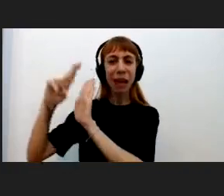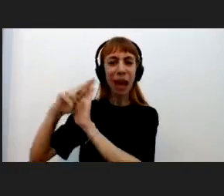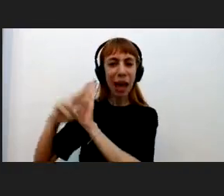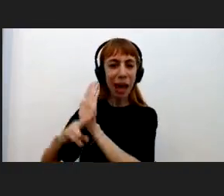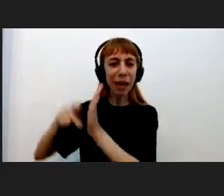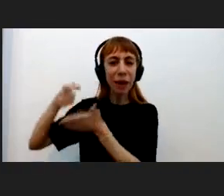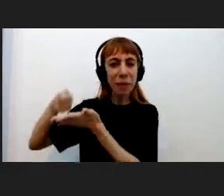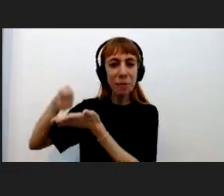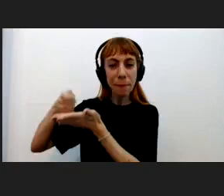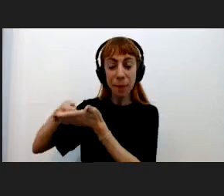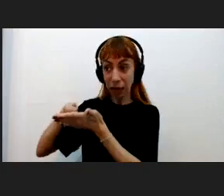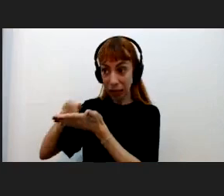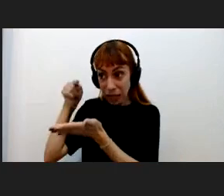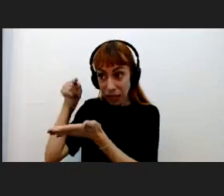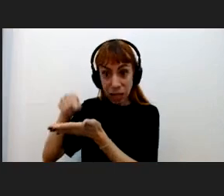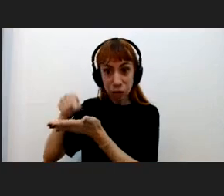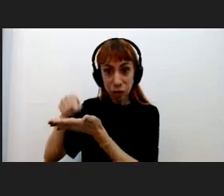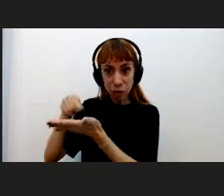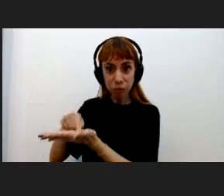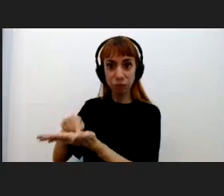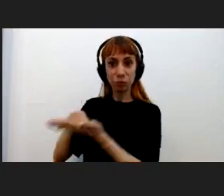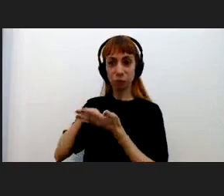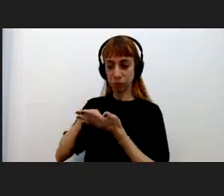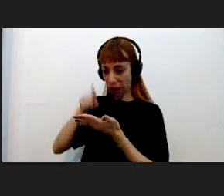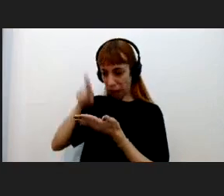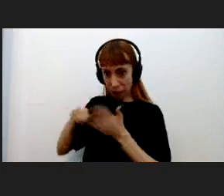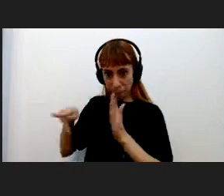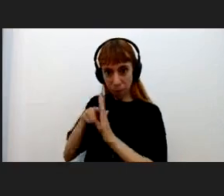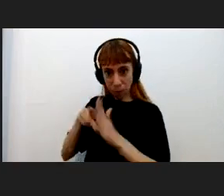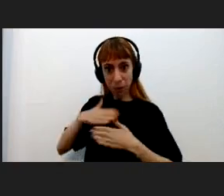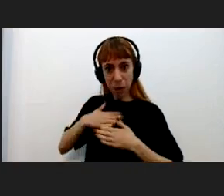né? Questões aí para pensar no dia a dia.